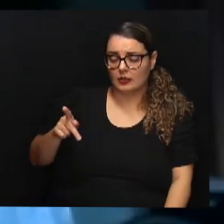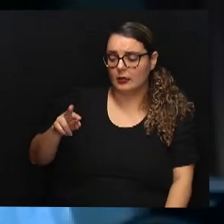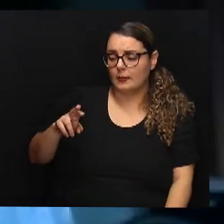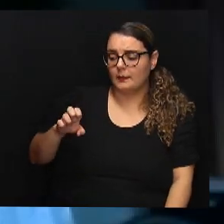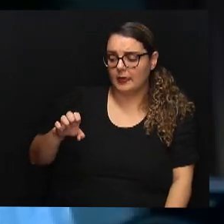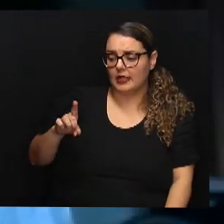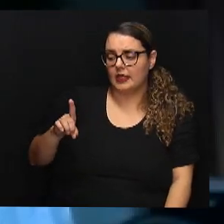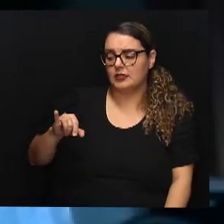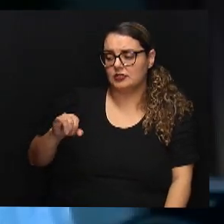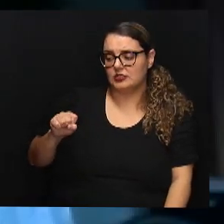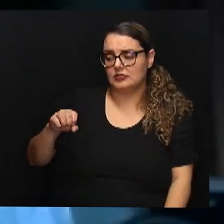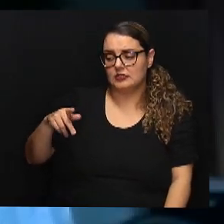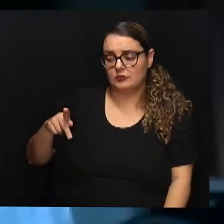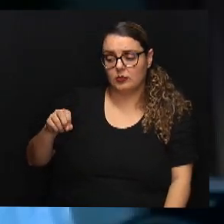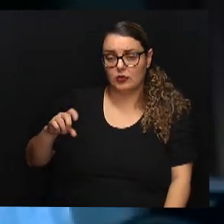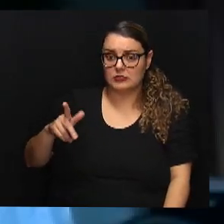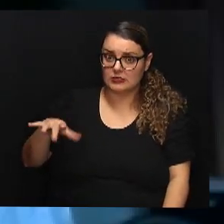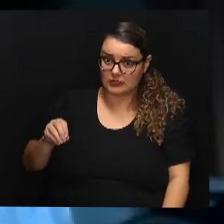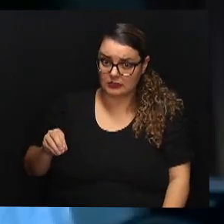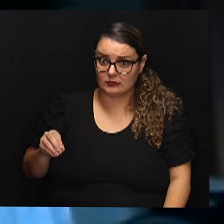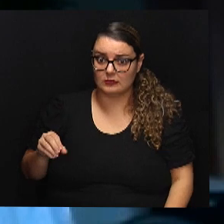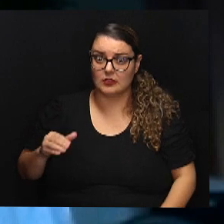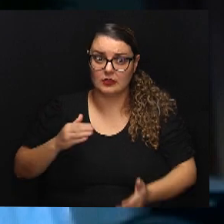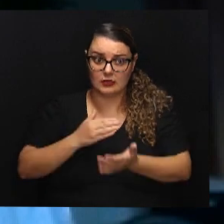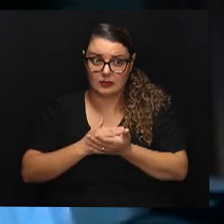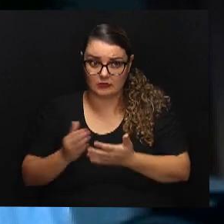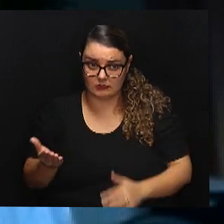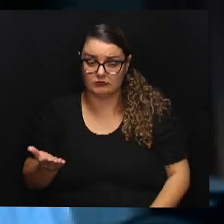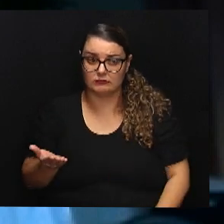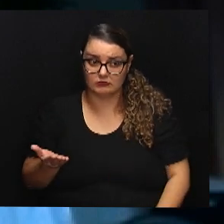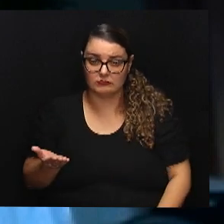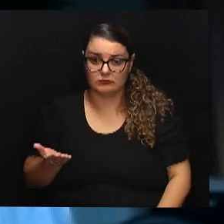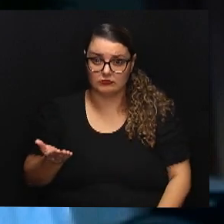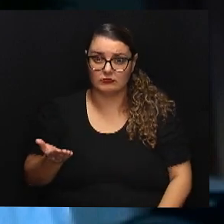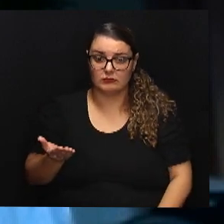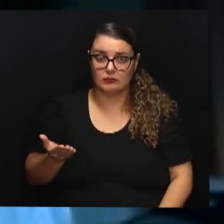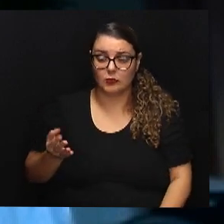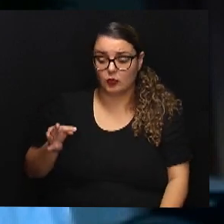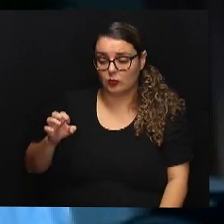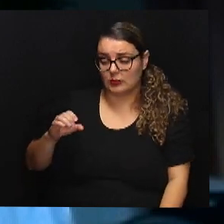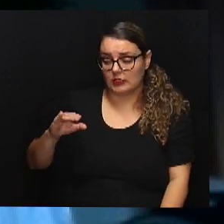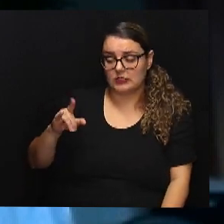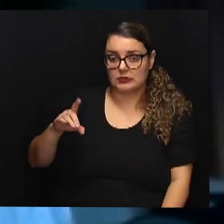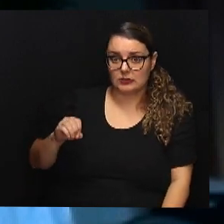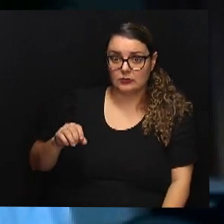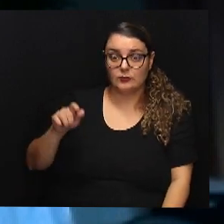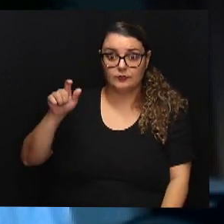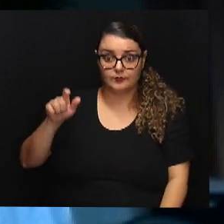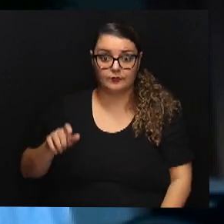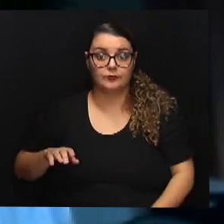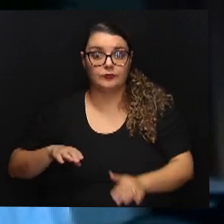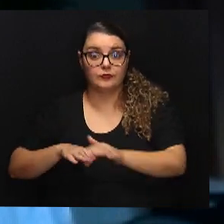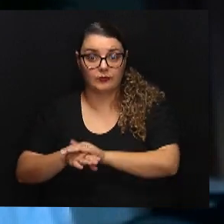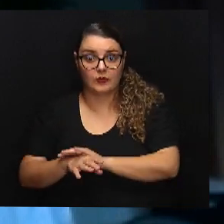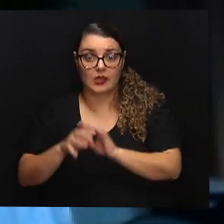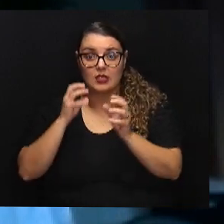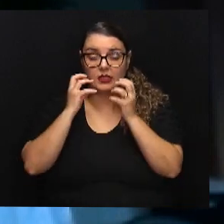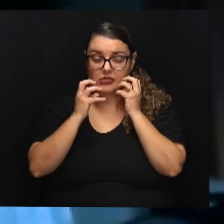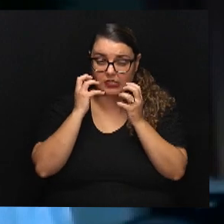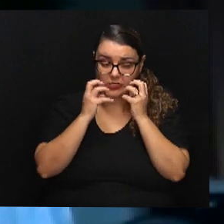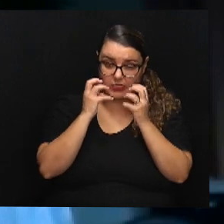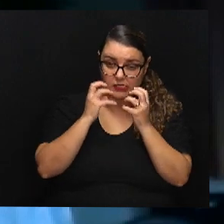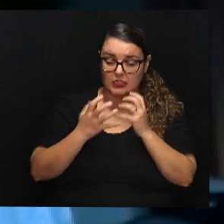Então, na verdade, existem predisposições, né, para estarem acometendo